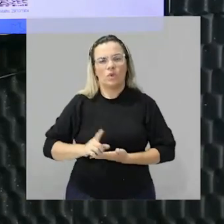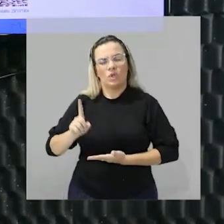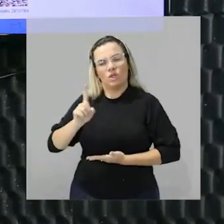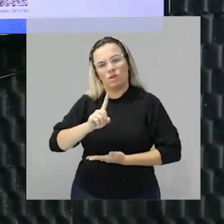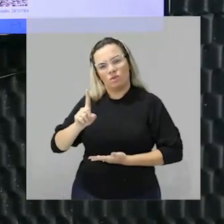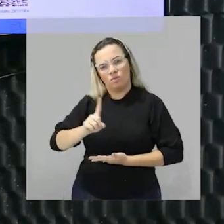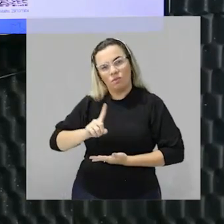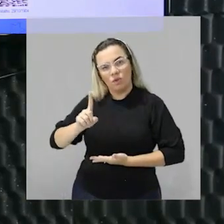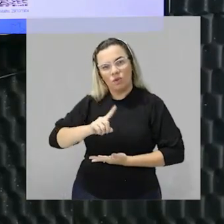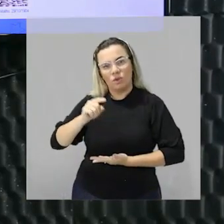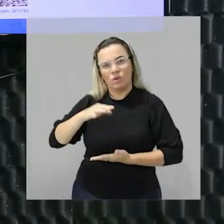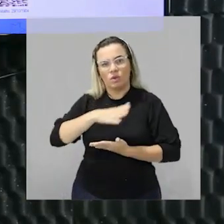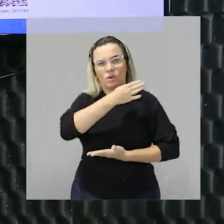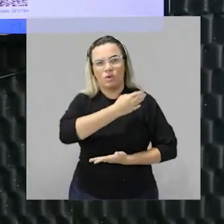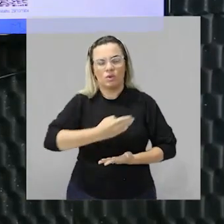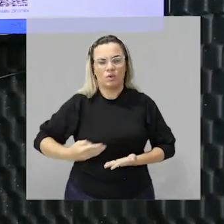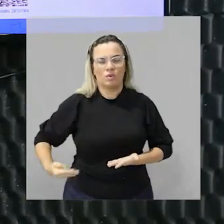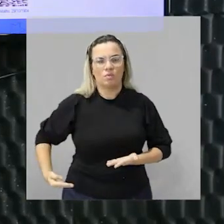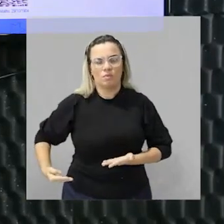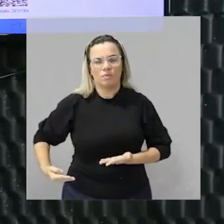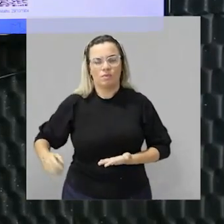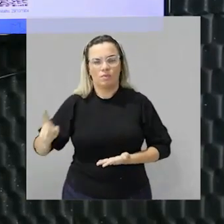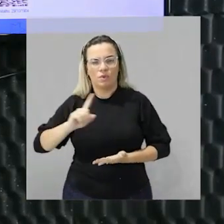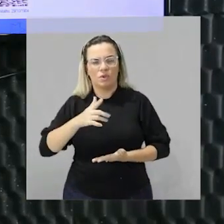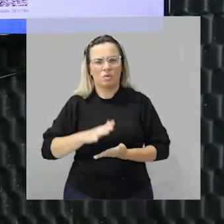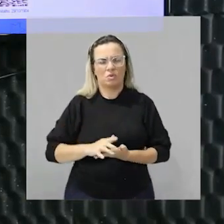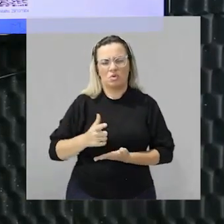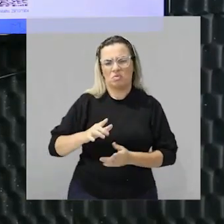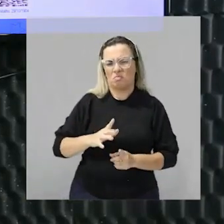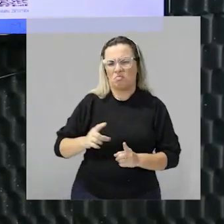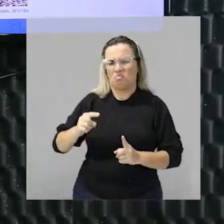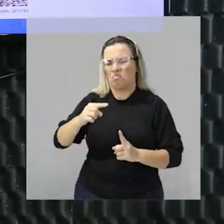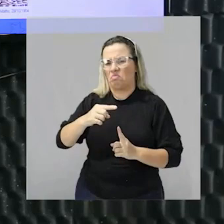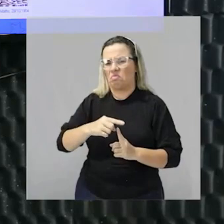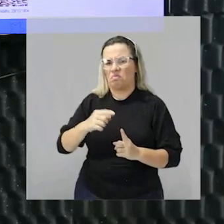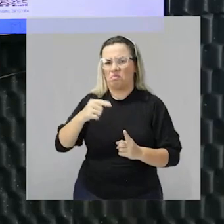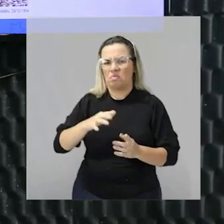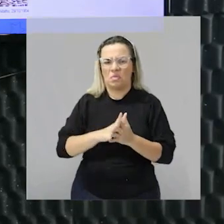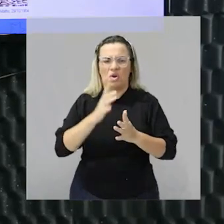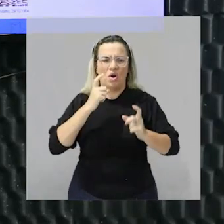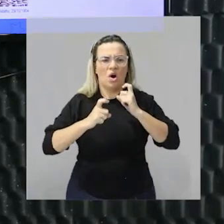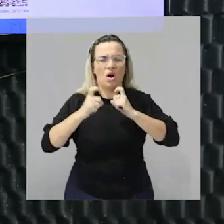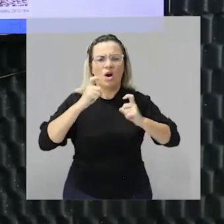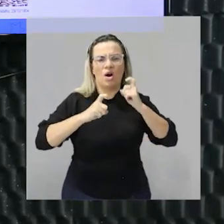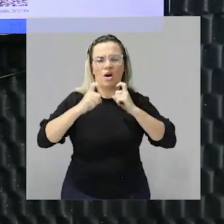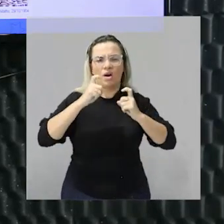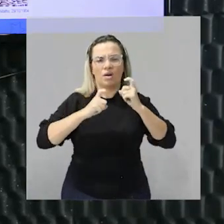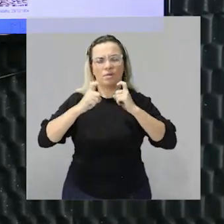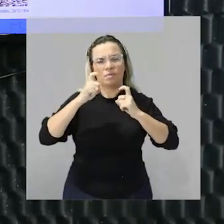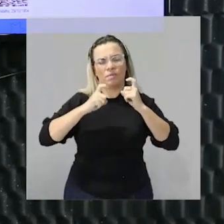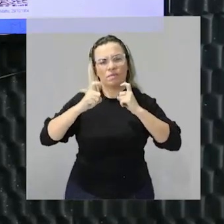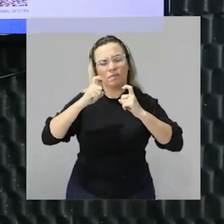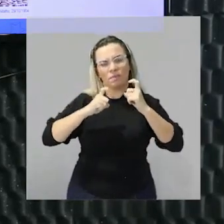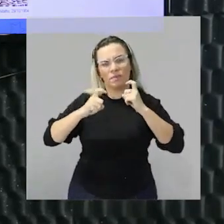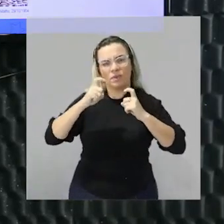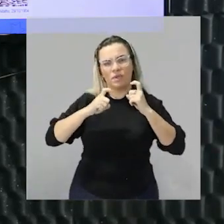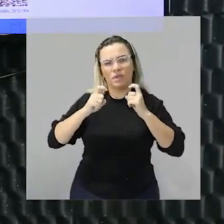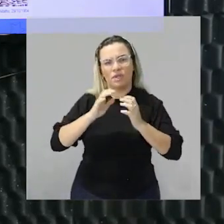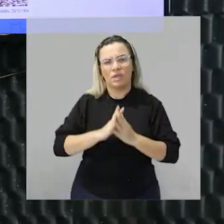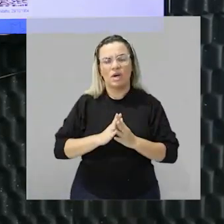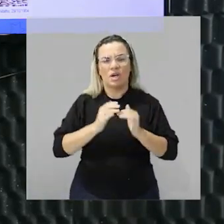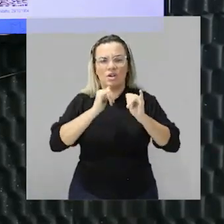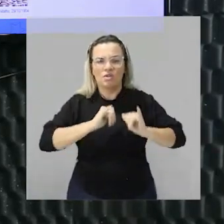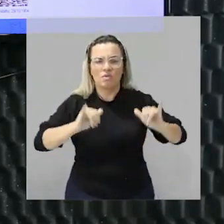inclusive por parte do governo, nenhum tipo de quê? Nenhum tipo de preocupação em